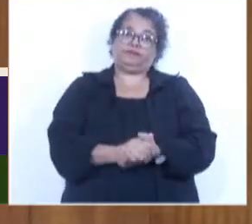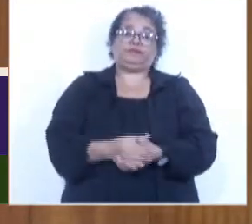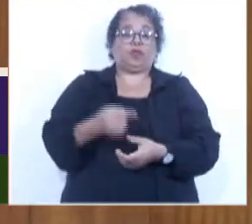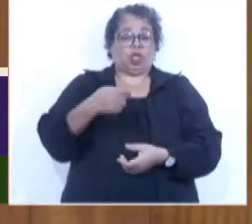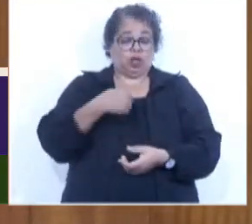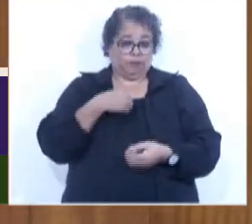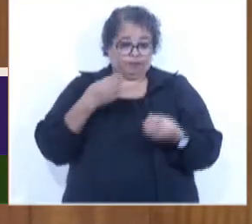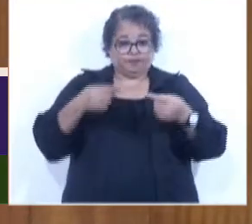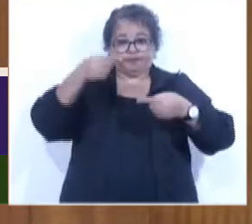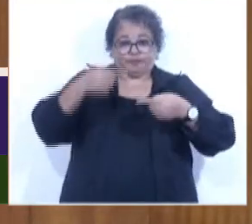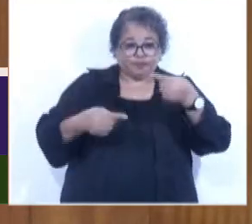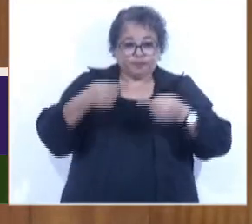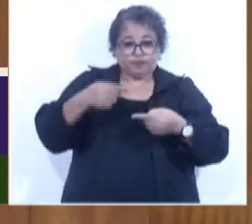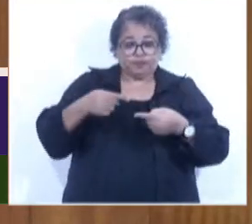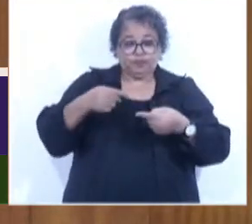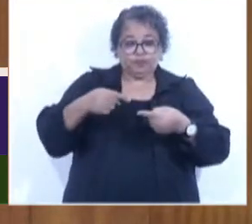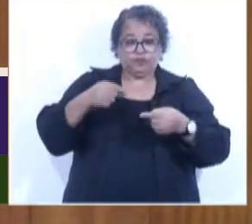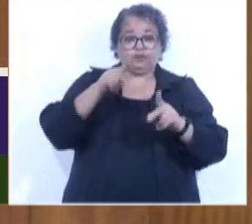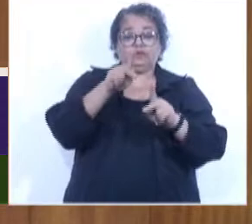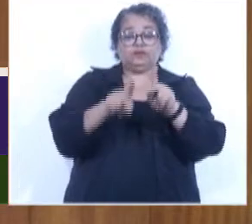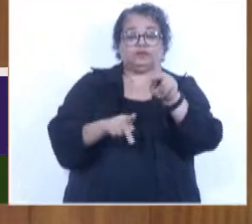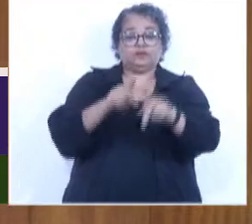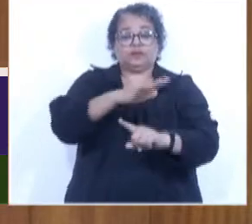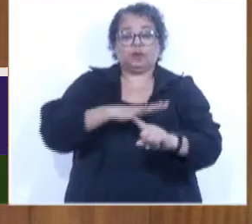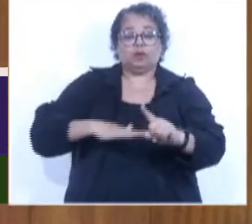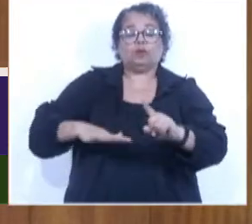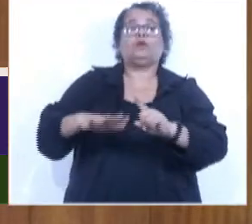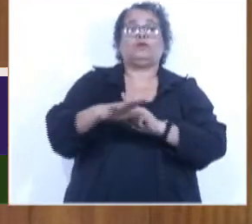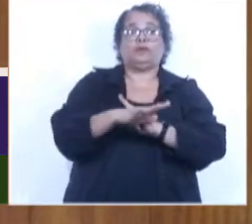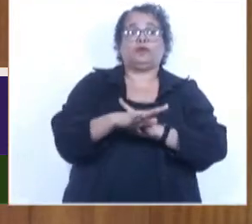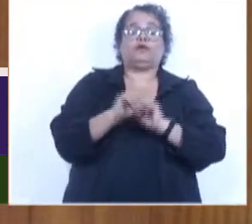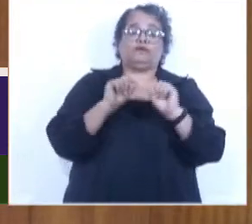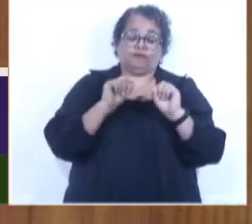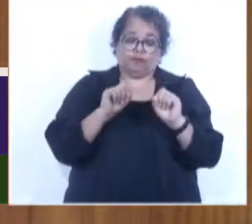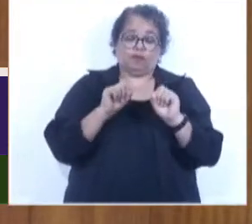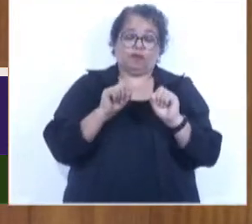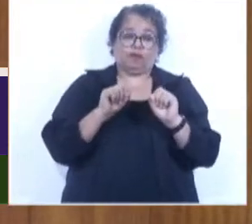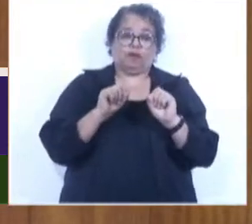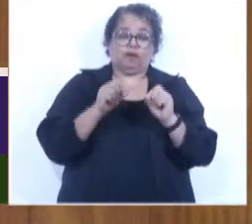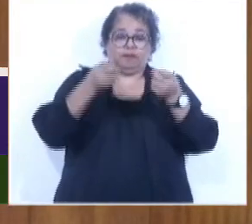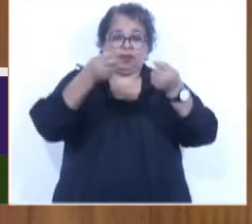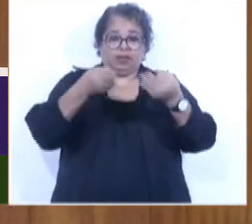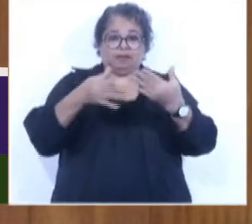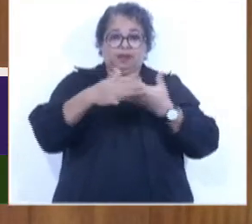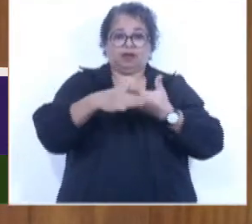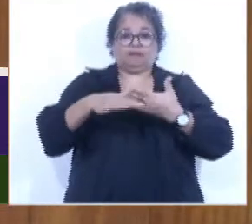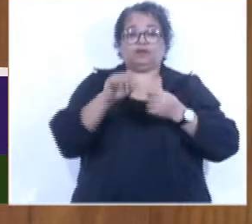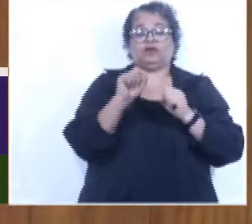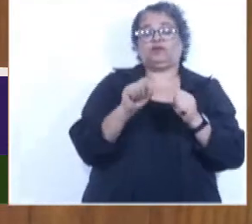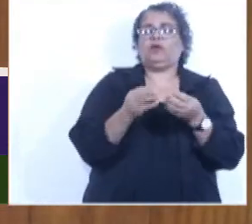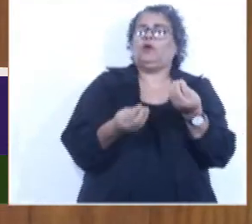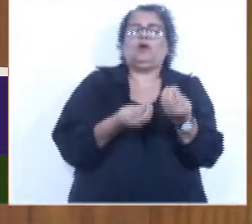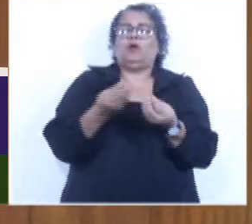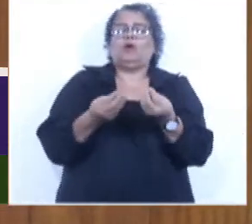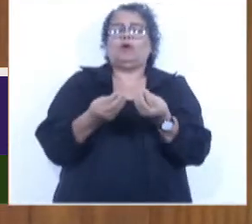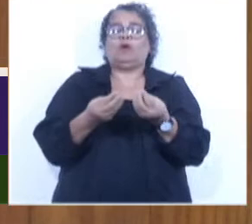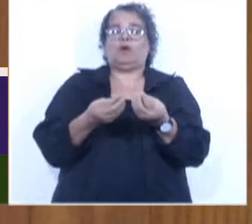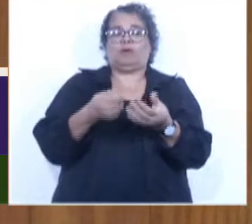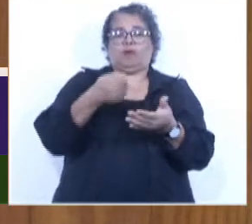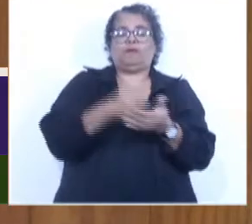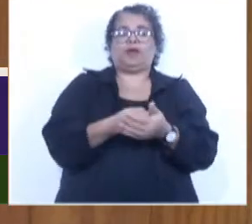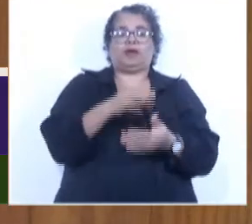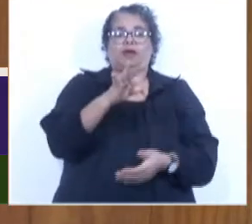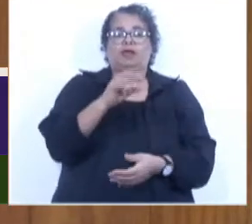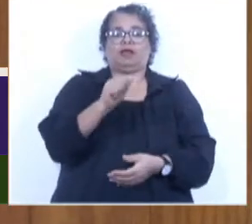essa discussão com toda a sociedade para começar a dizer para vocês sobre a viabilidade da tarifa eu tenho dizer o